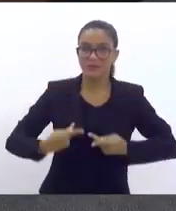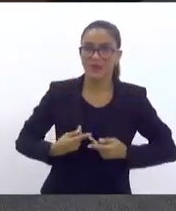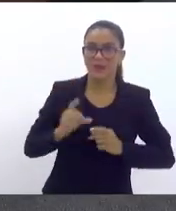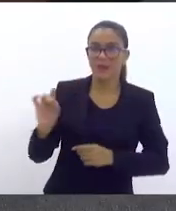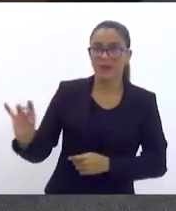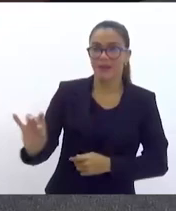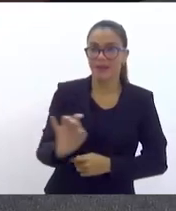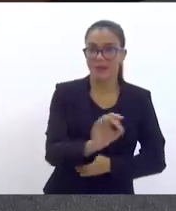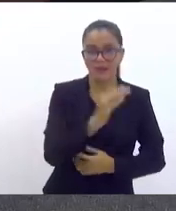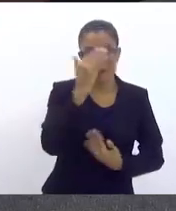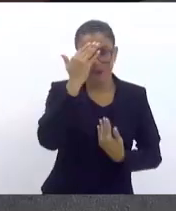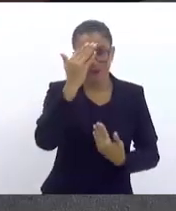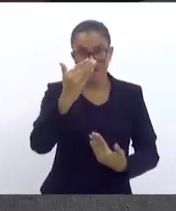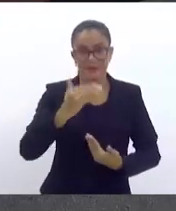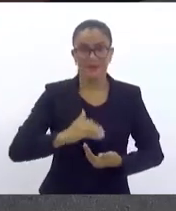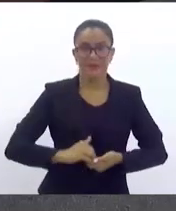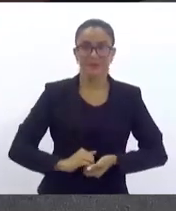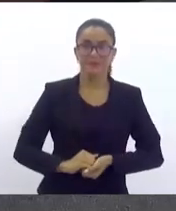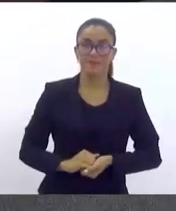obrigada